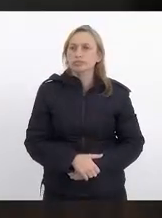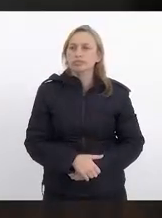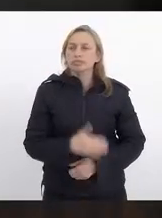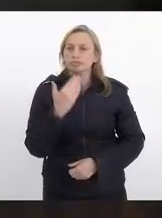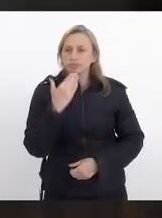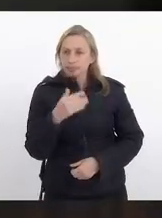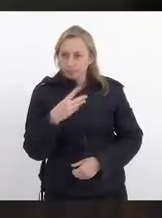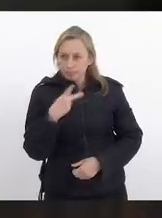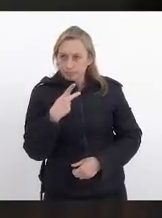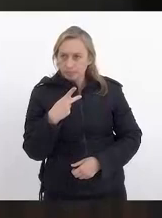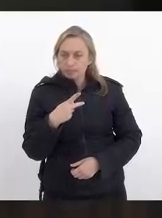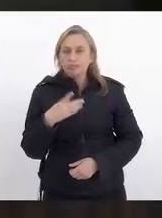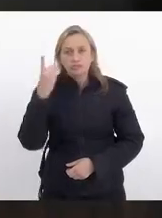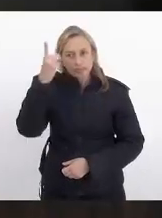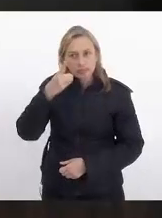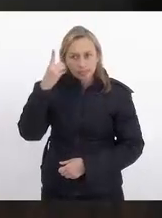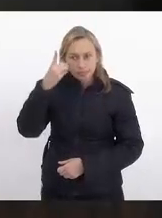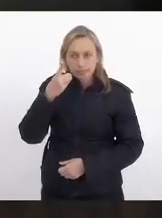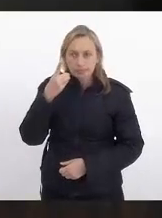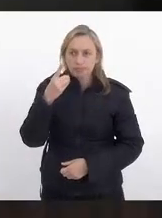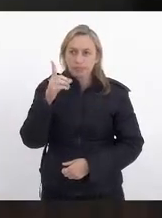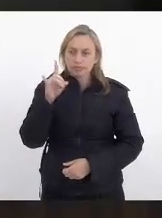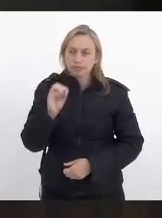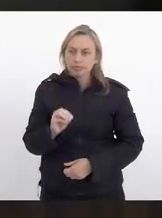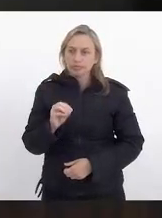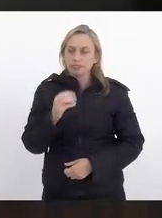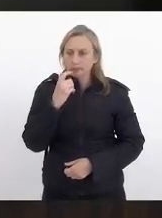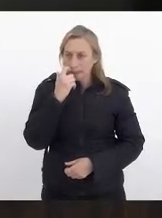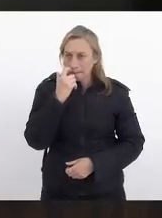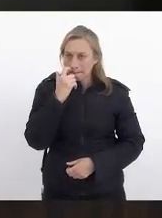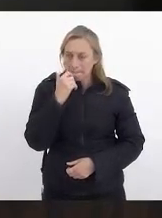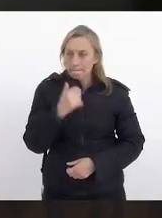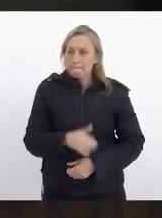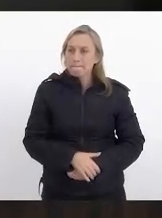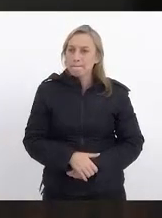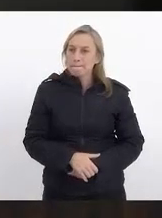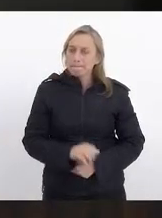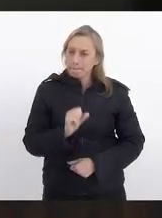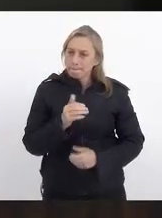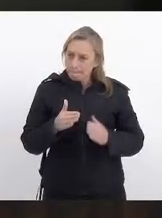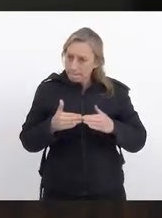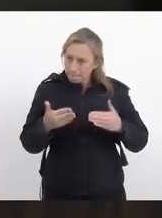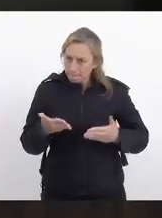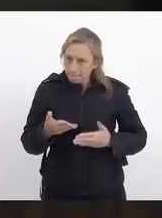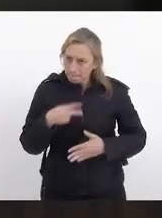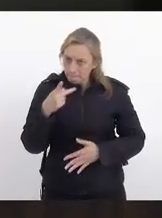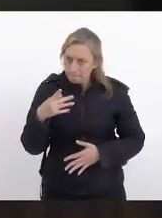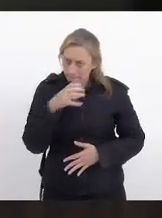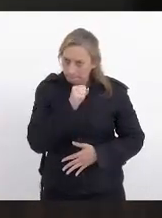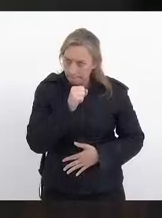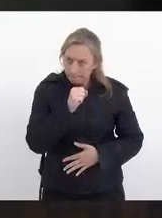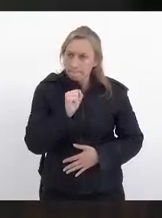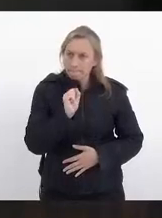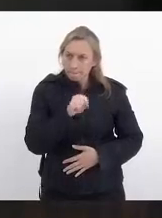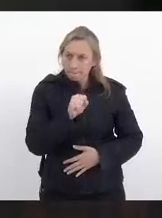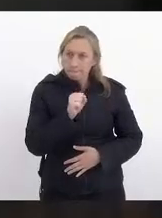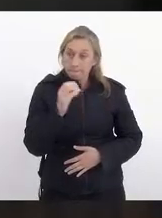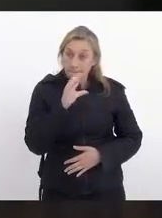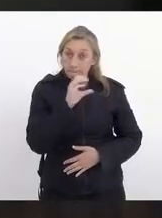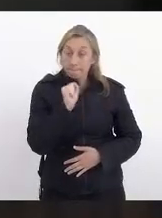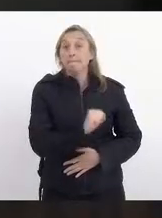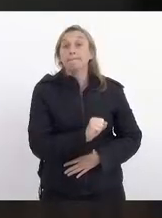a pedir uma parte Deputado mar Marcelo não me permite rapidamente brasileiros